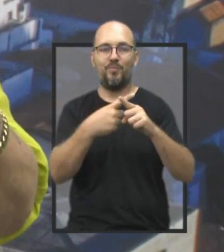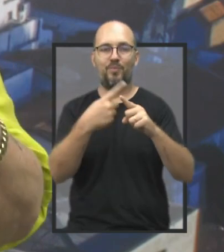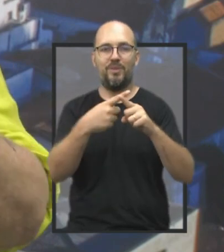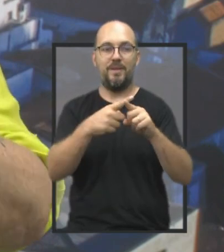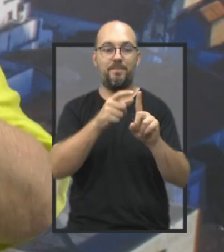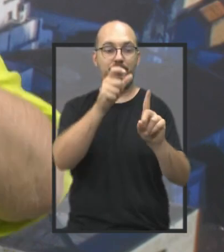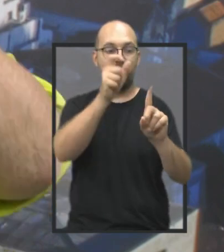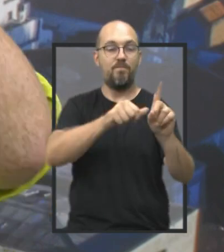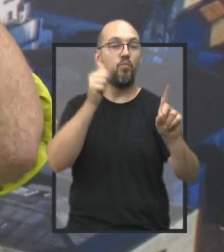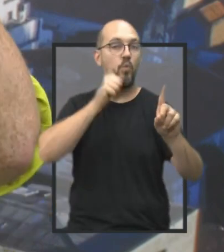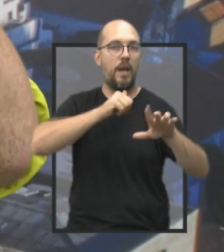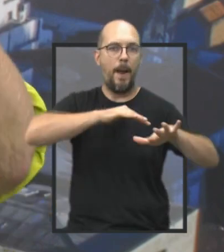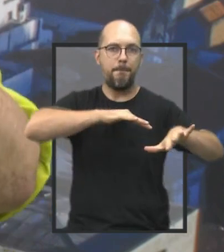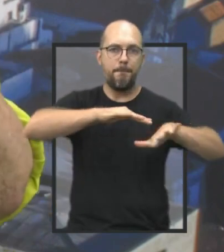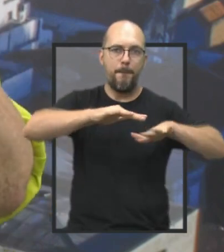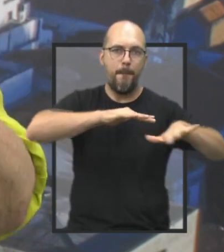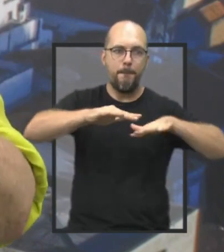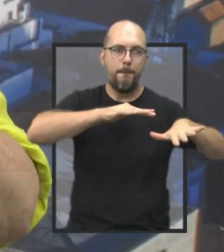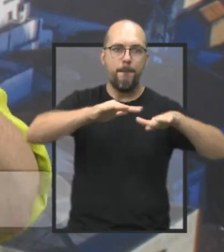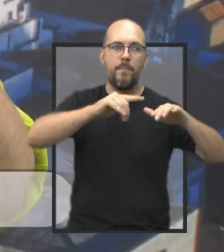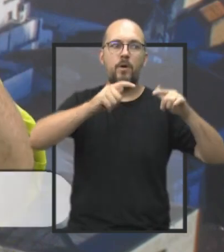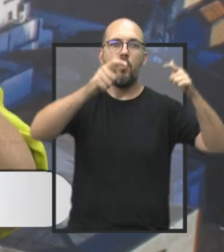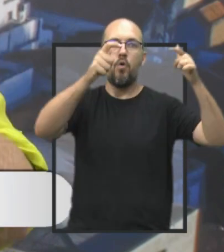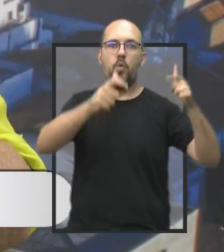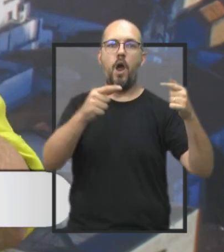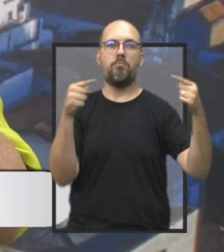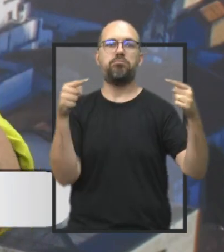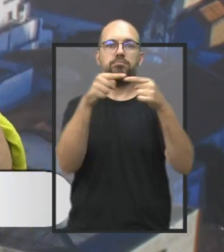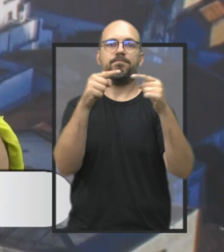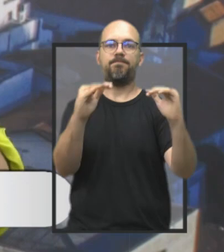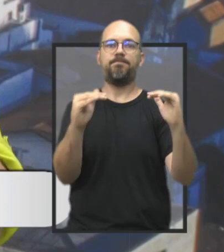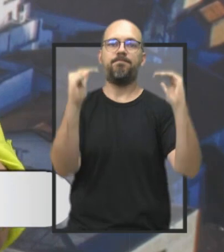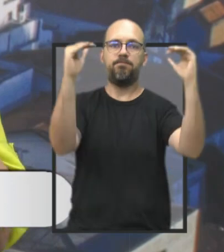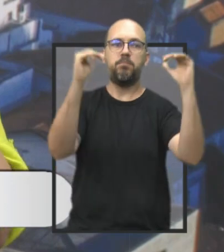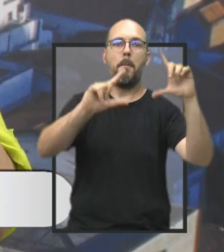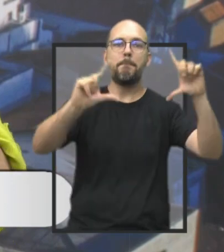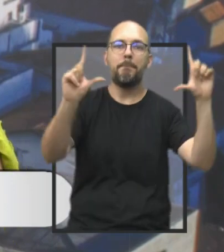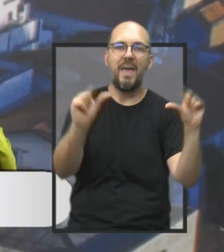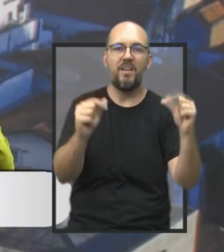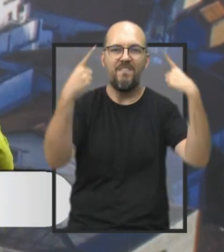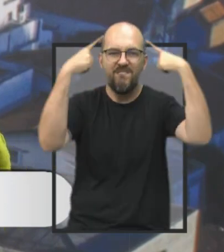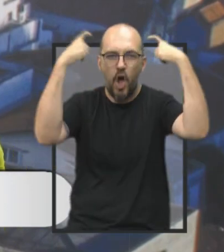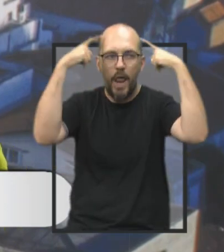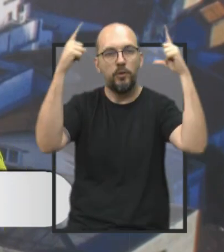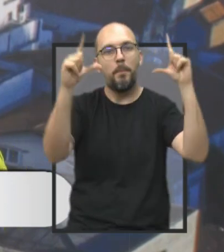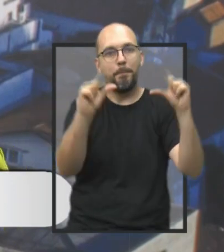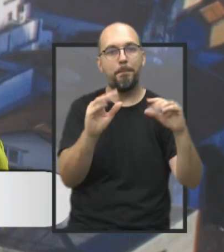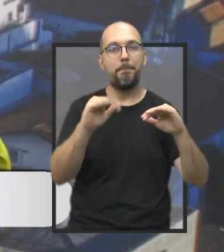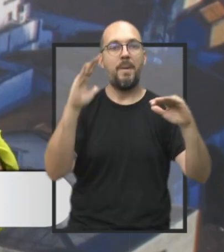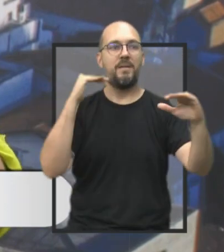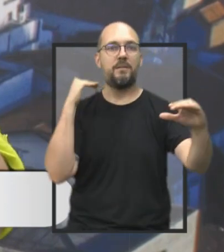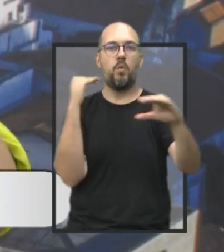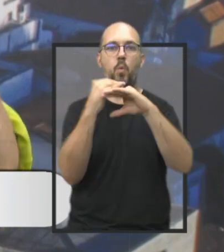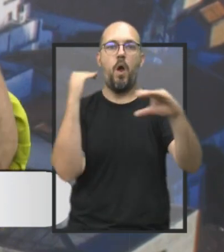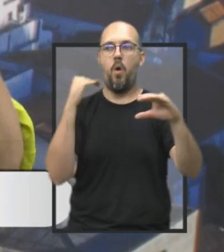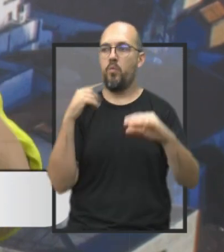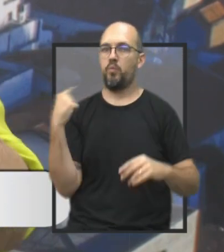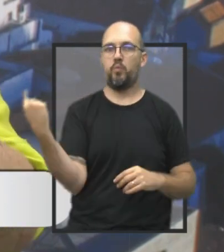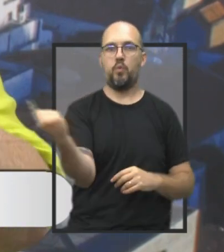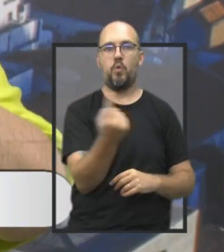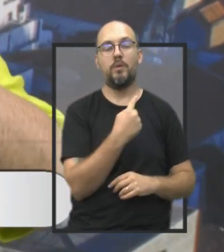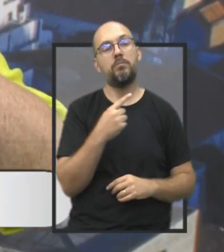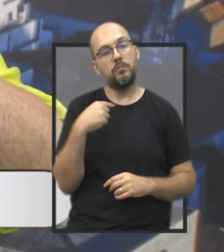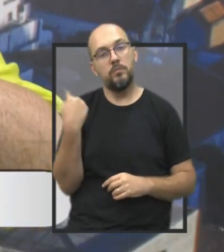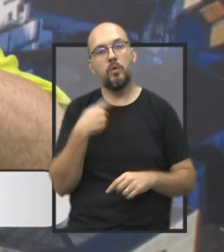de mulheres, né, para um lugar mais adequado, menos violento, mais igual para todas nós. Nós